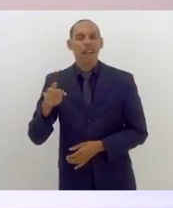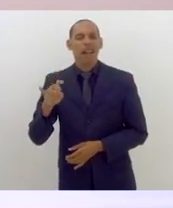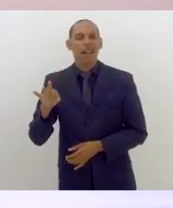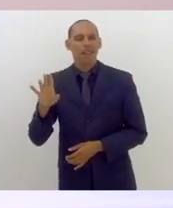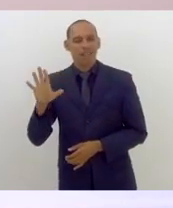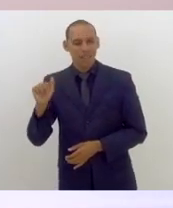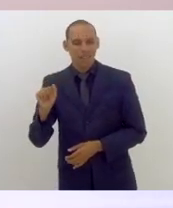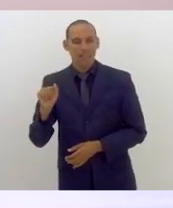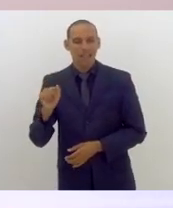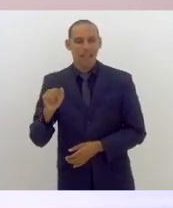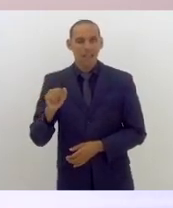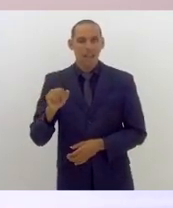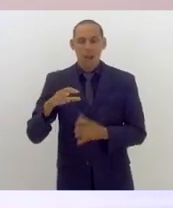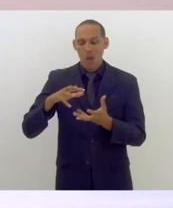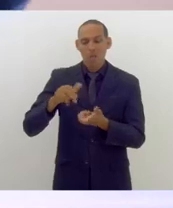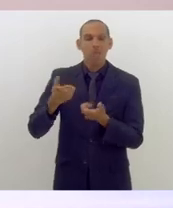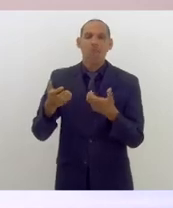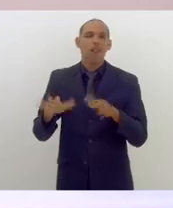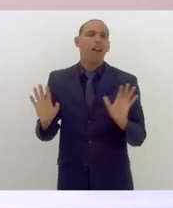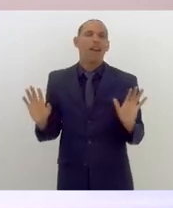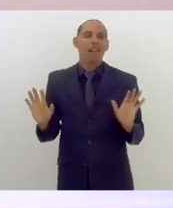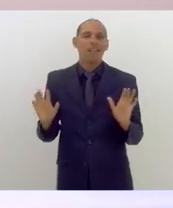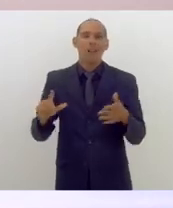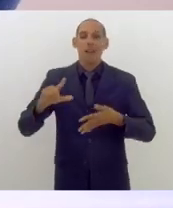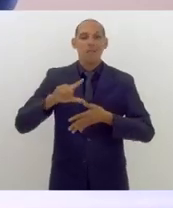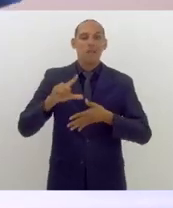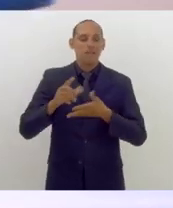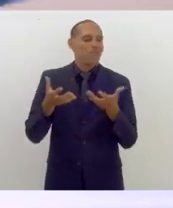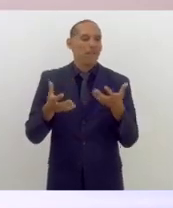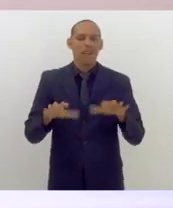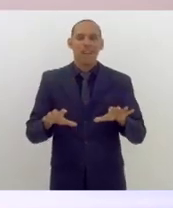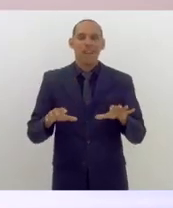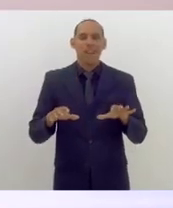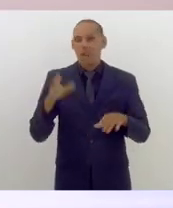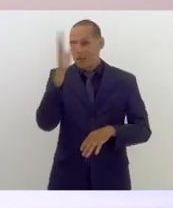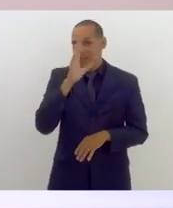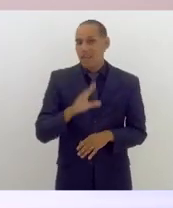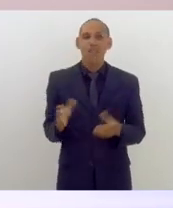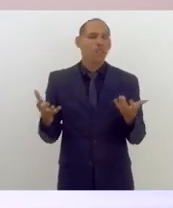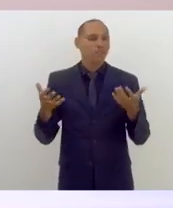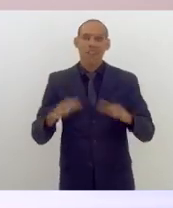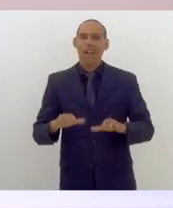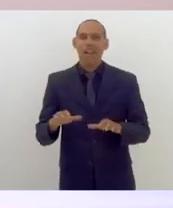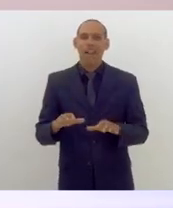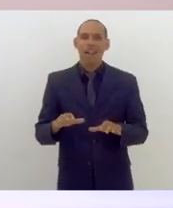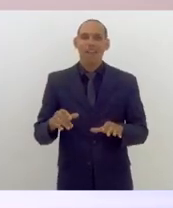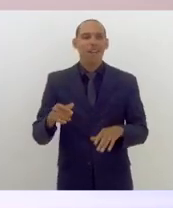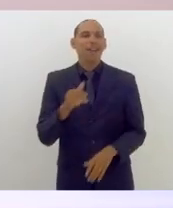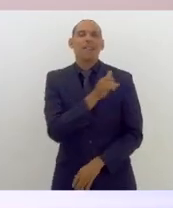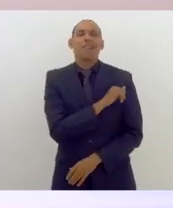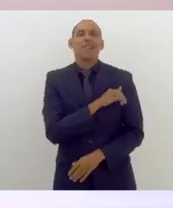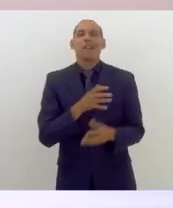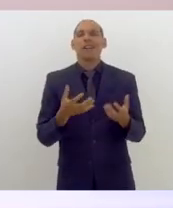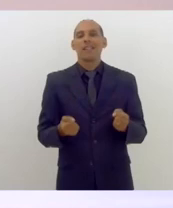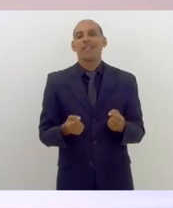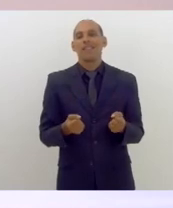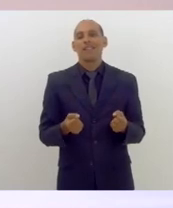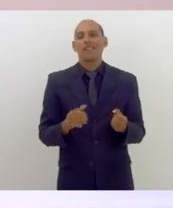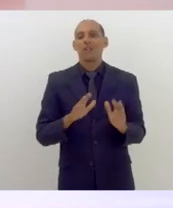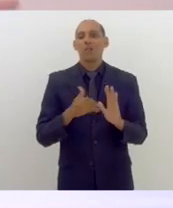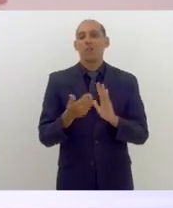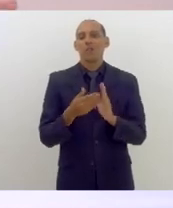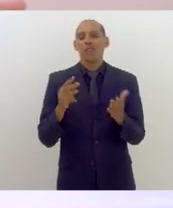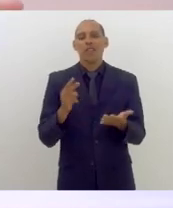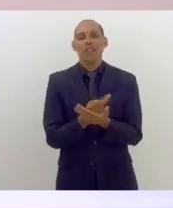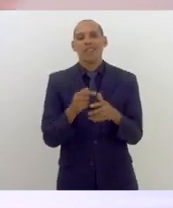inteiro Ninguém queria na América Latina Ninguém queria no Brasil ninguém queria só veio para onde tudo que não